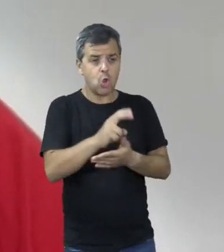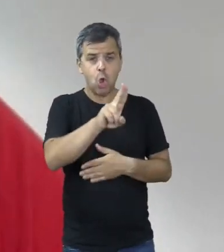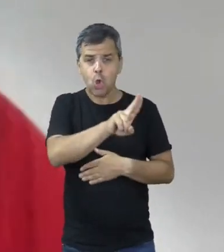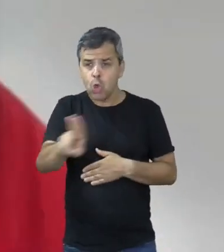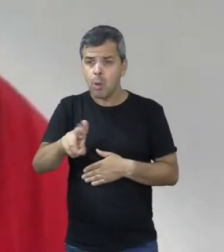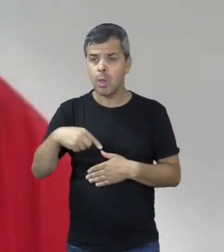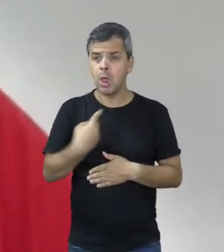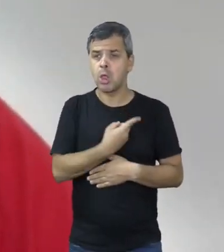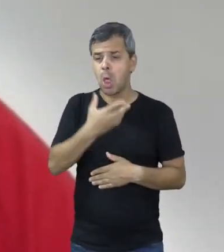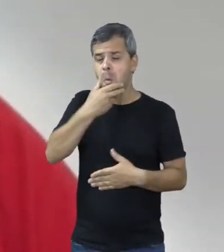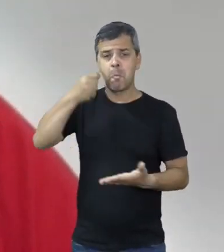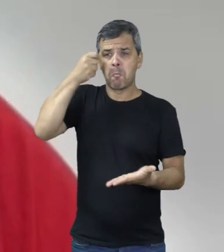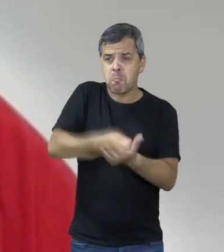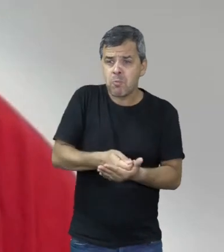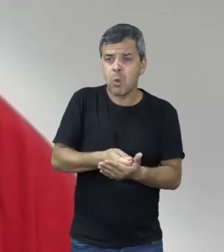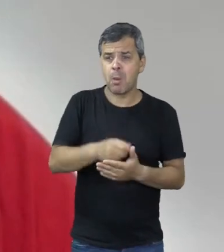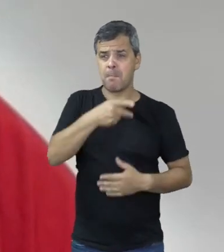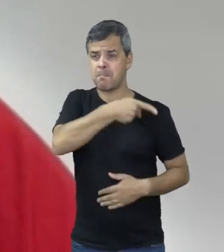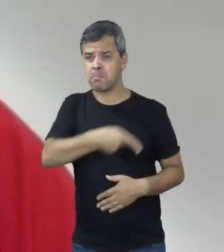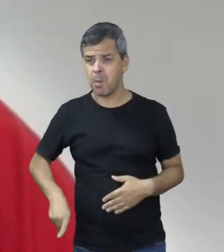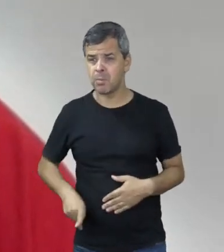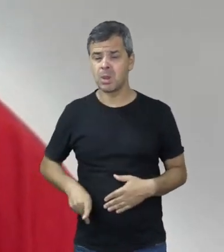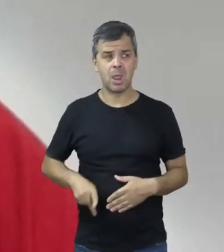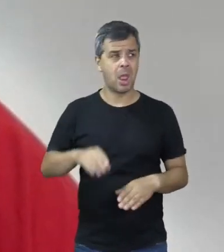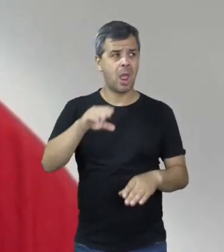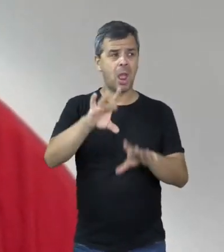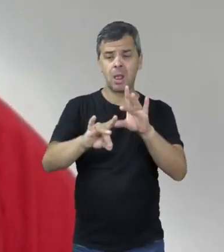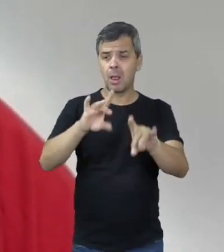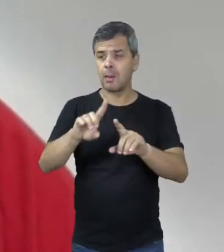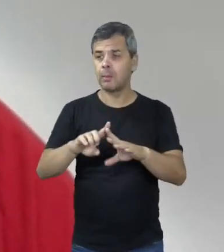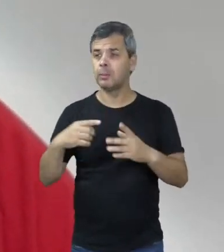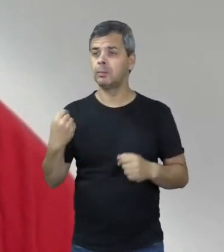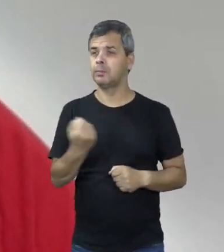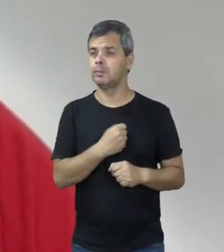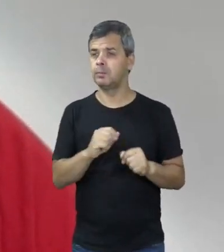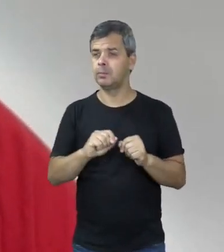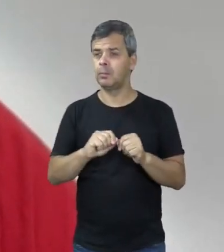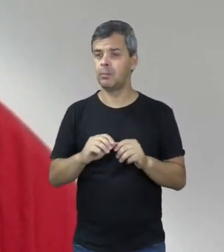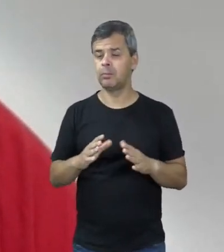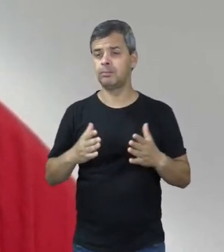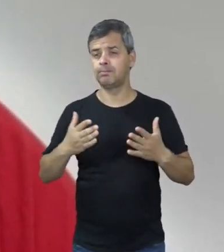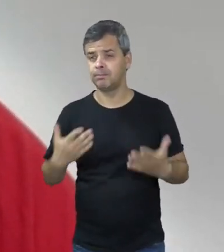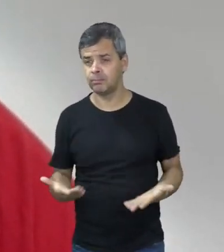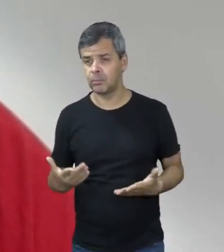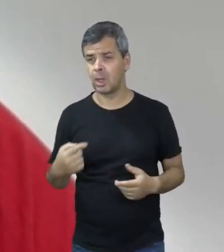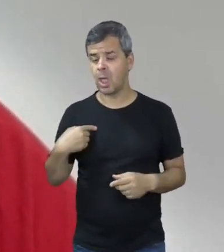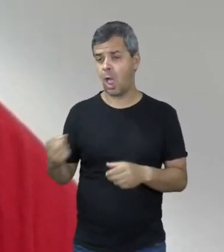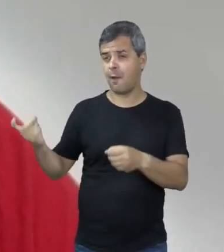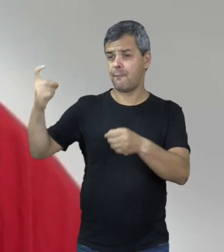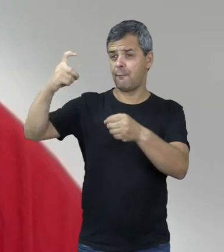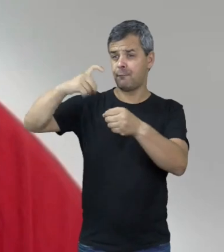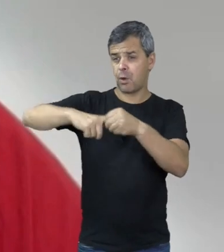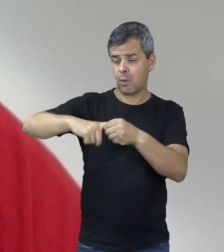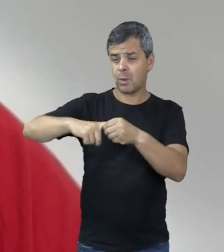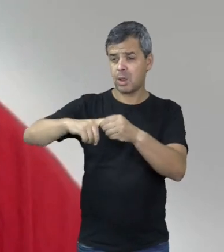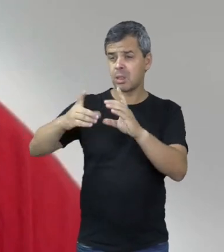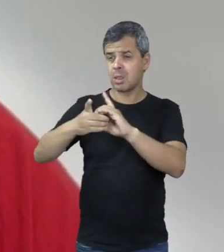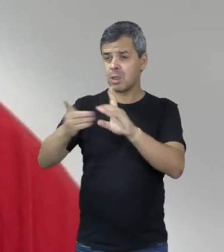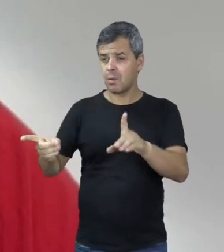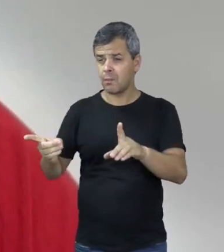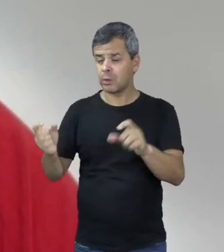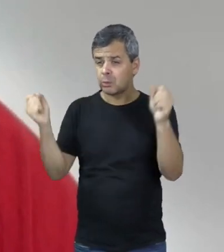é um golpe machista, enquanto uma presidenta democraticamente eleita. Então, assim, essa retomada democrática tem sido